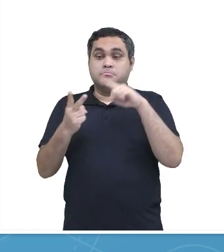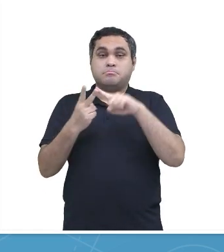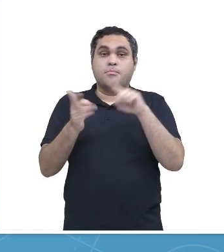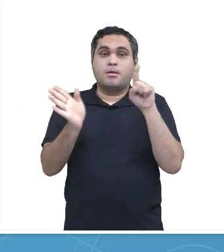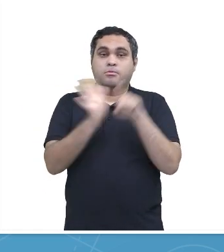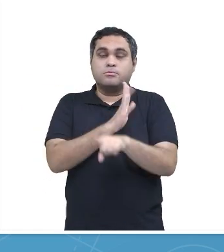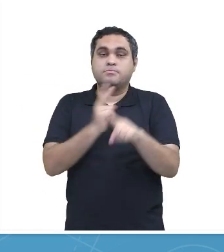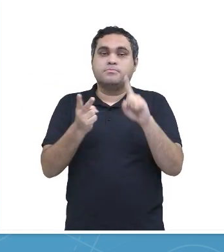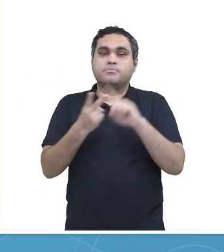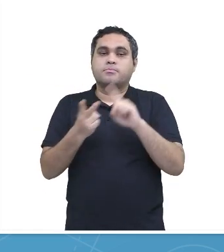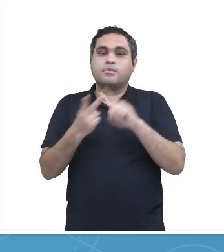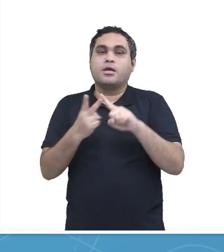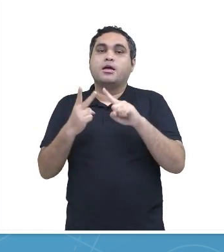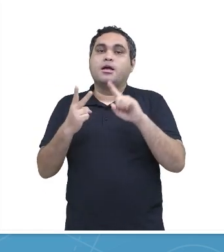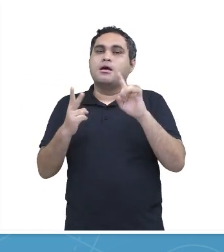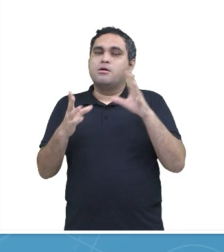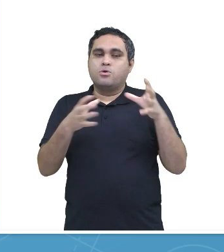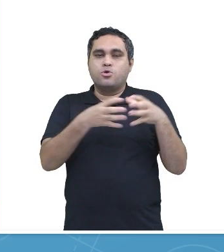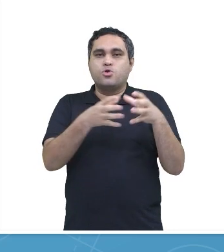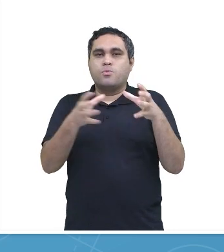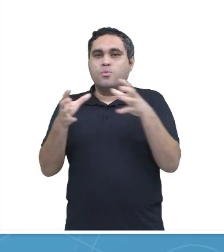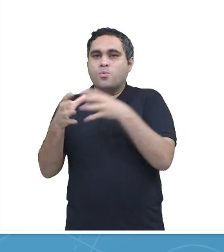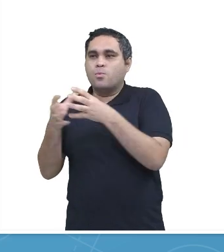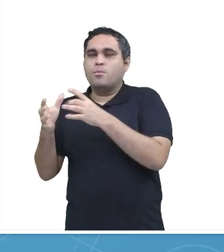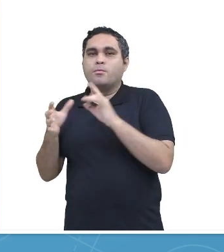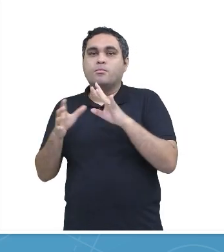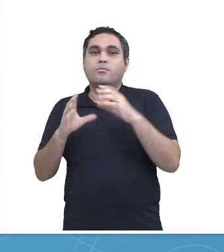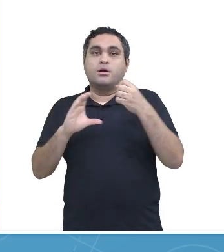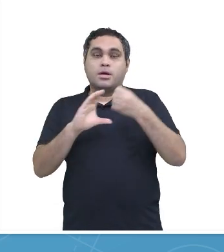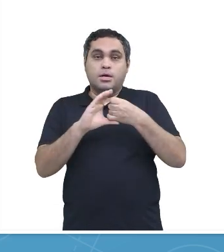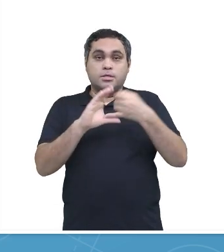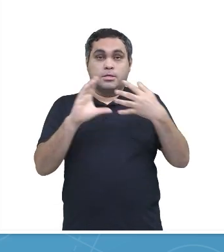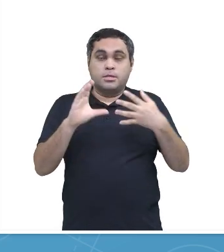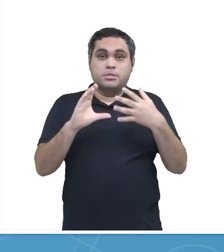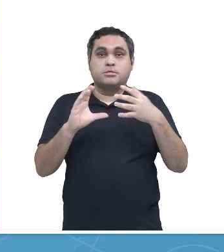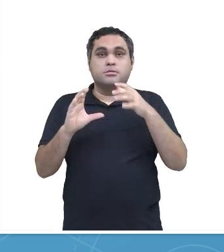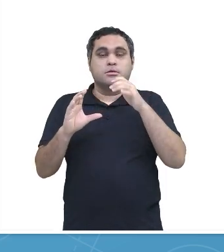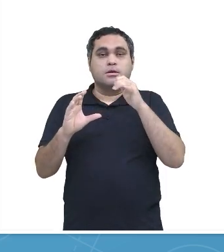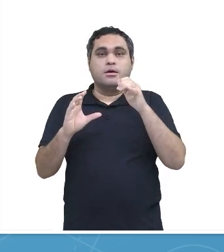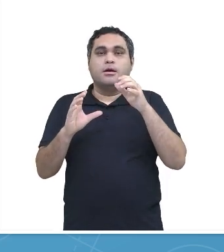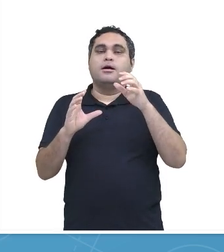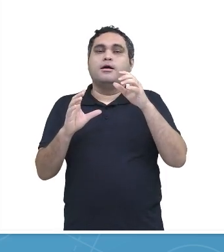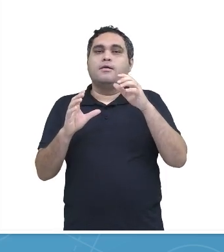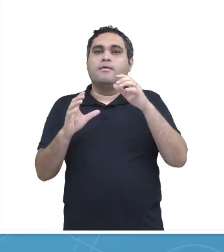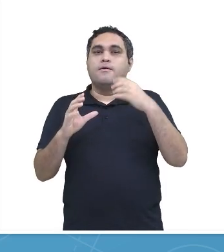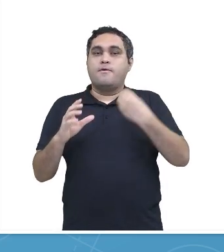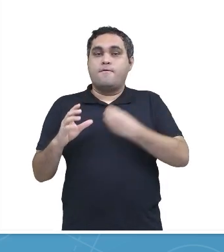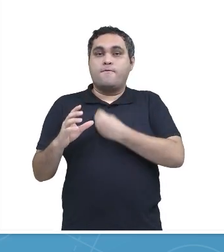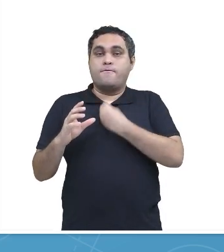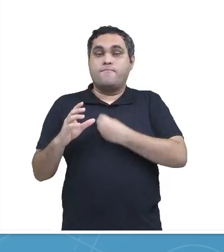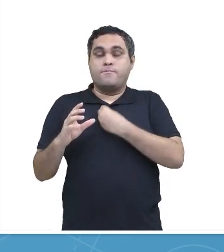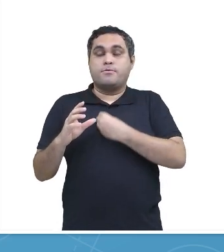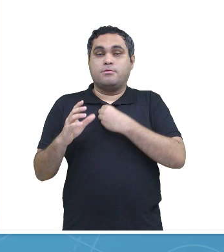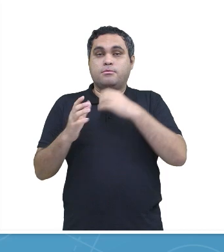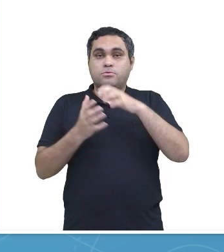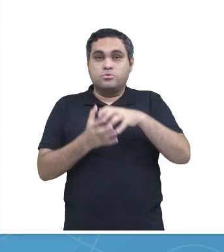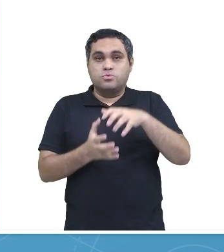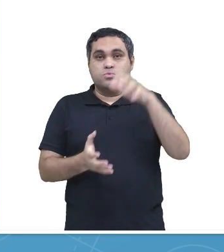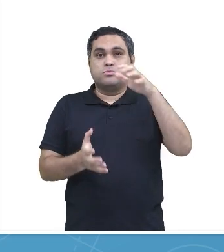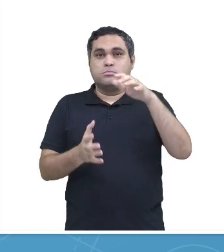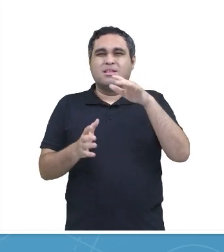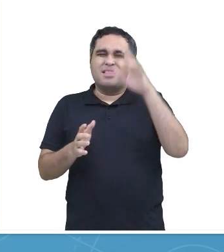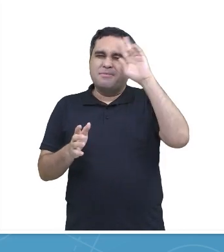sobre as características de uma das etapas da vida adulta. Mas para isso, vocês terão que escolher alguém da sua